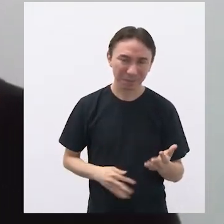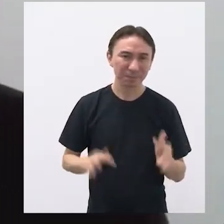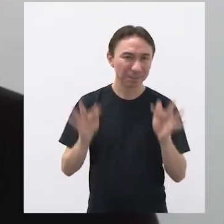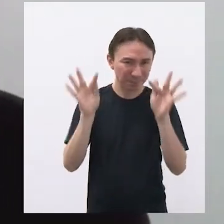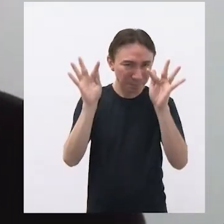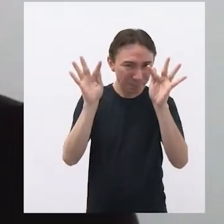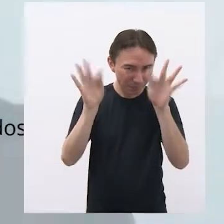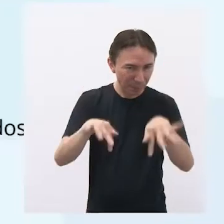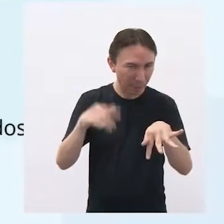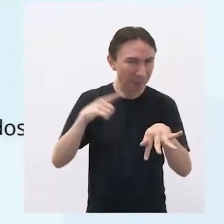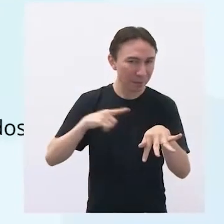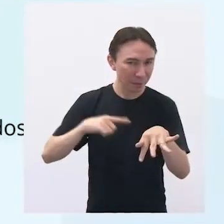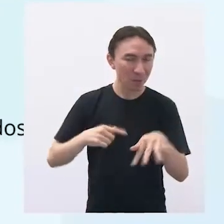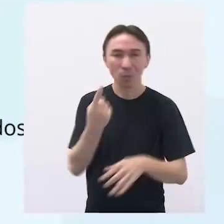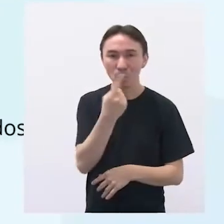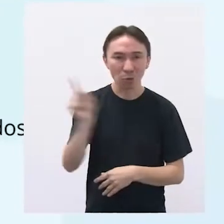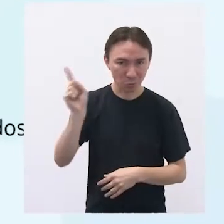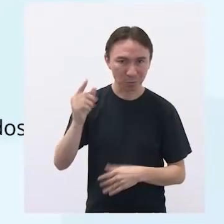por favor.